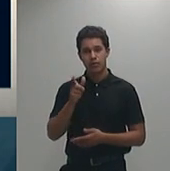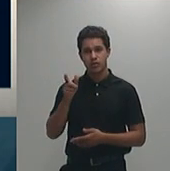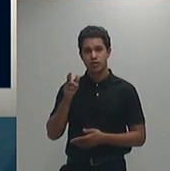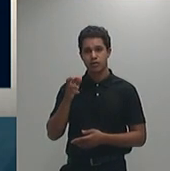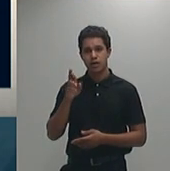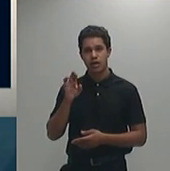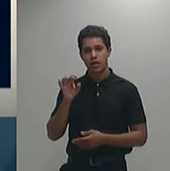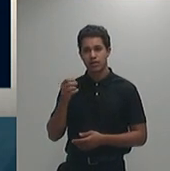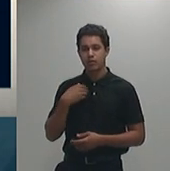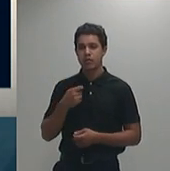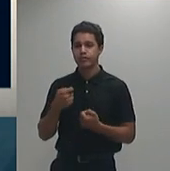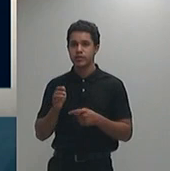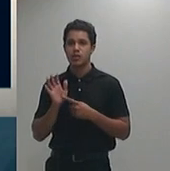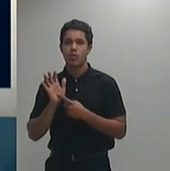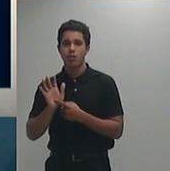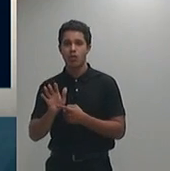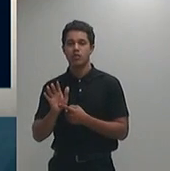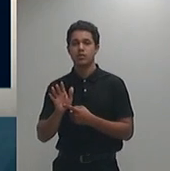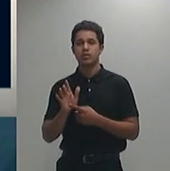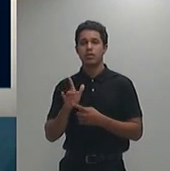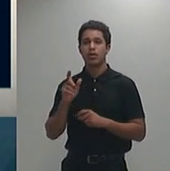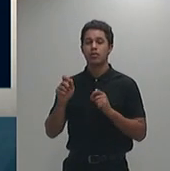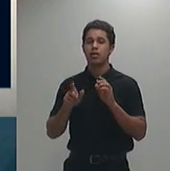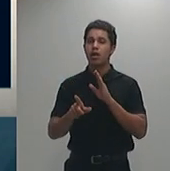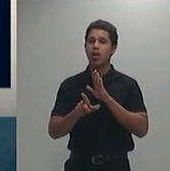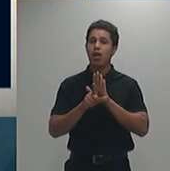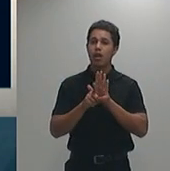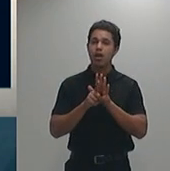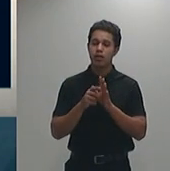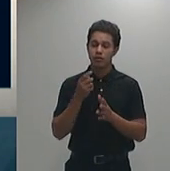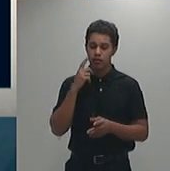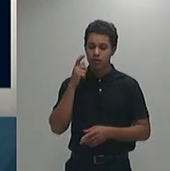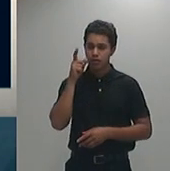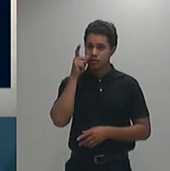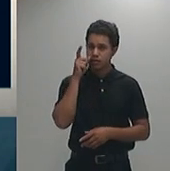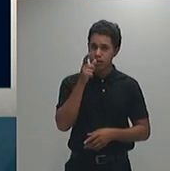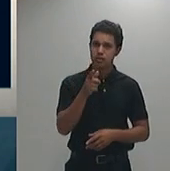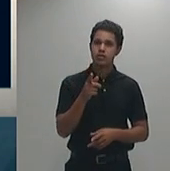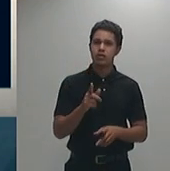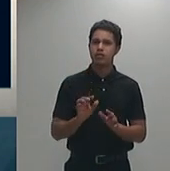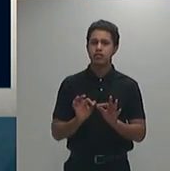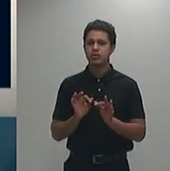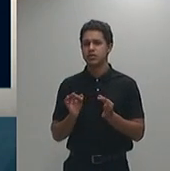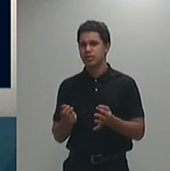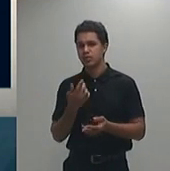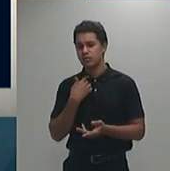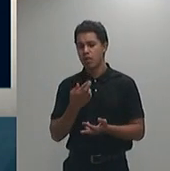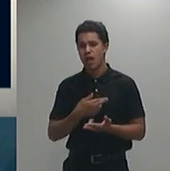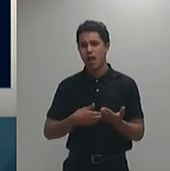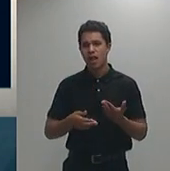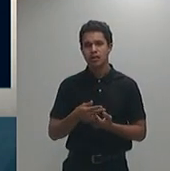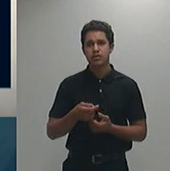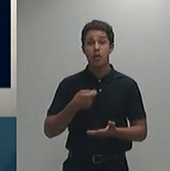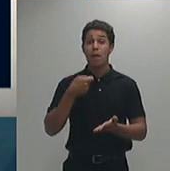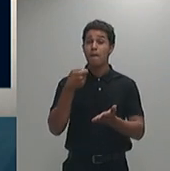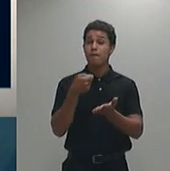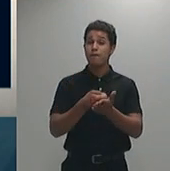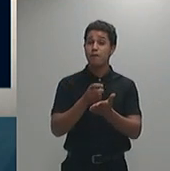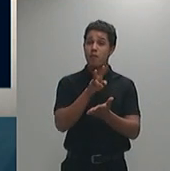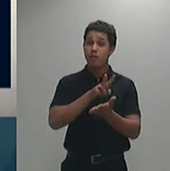deve indicar enquadramento legal de sua pretensão apenas em relação aos honorários advocatícios